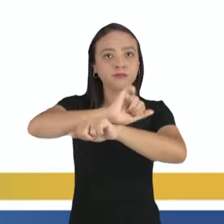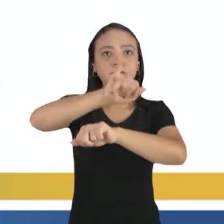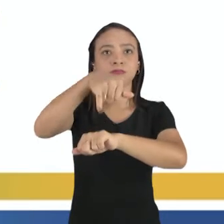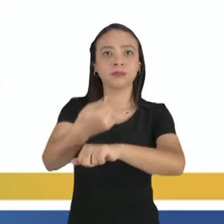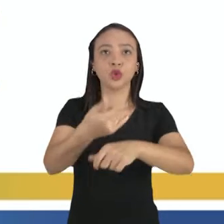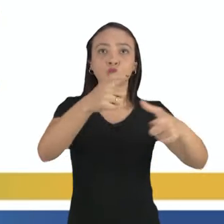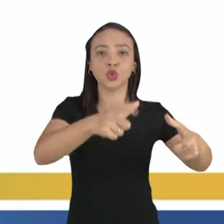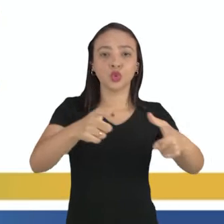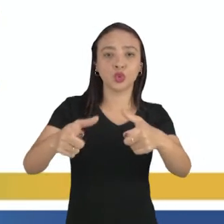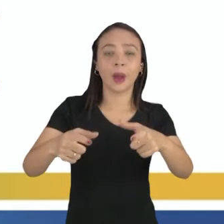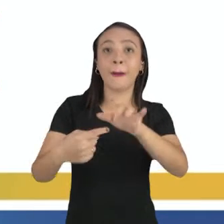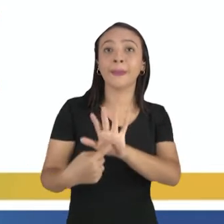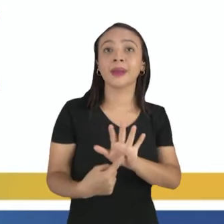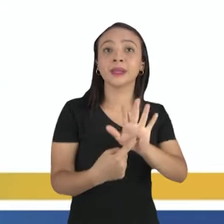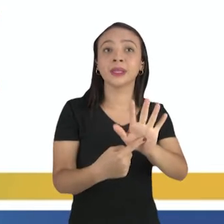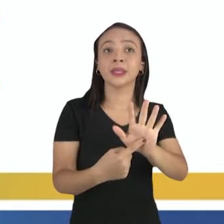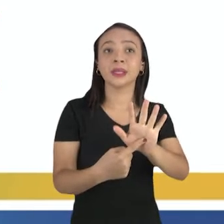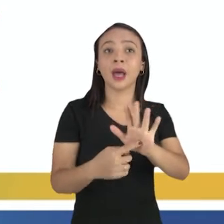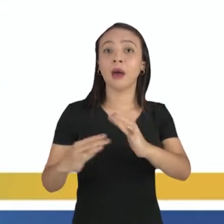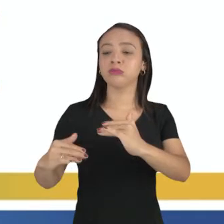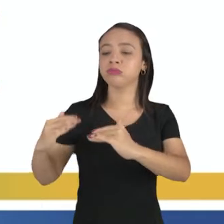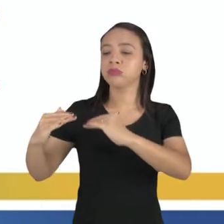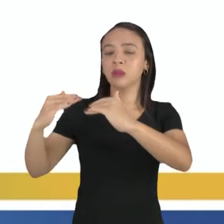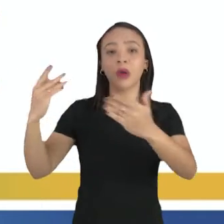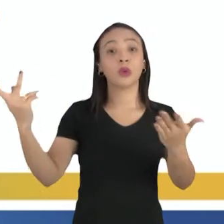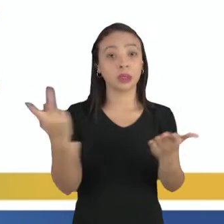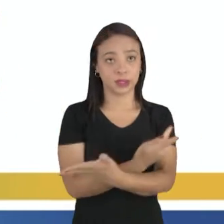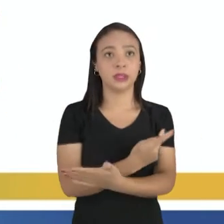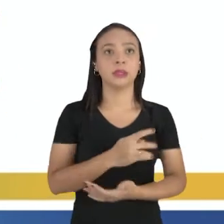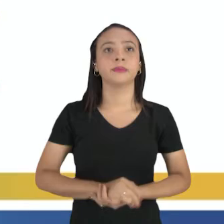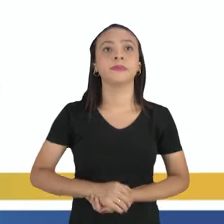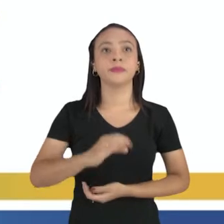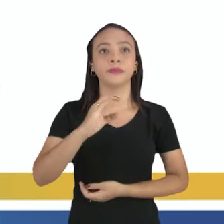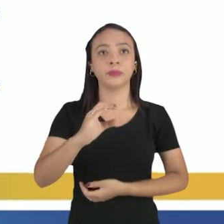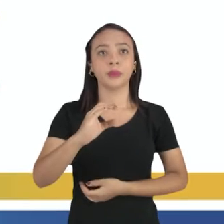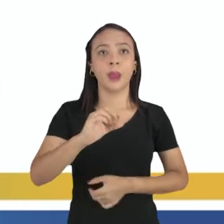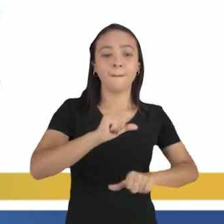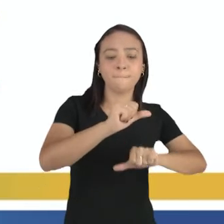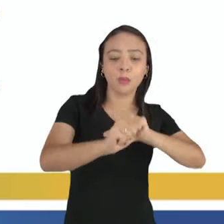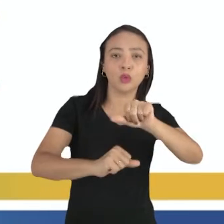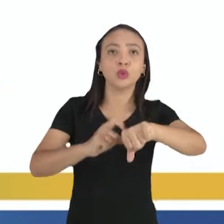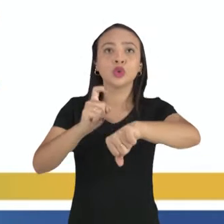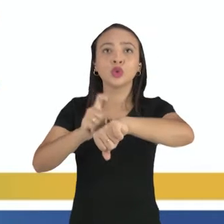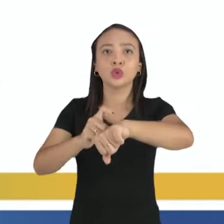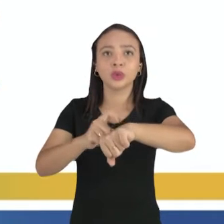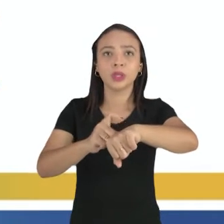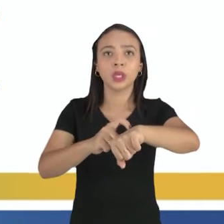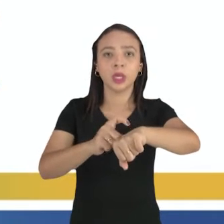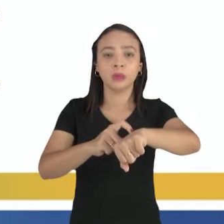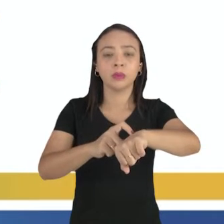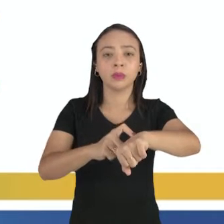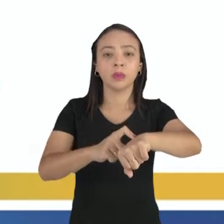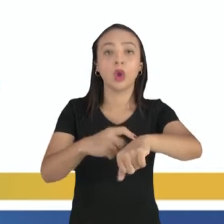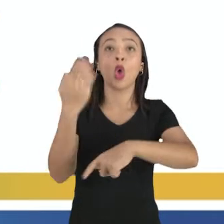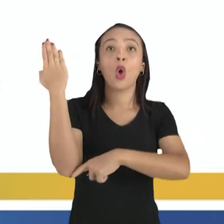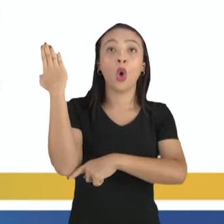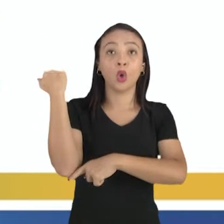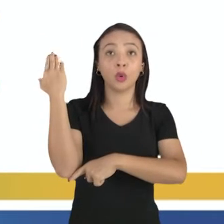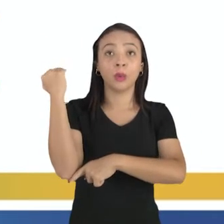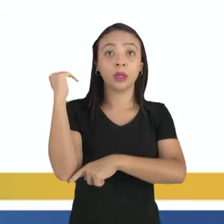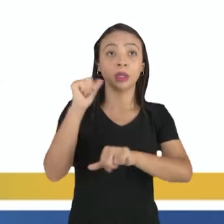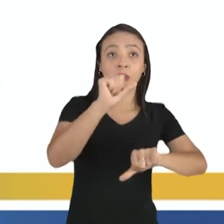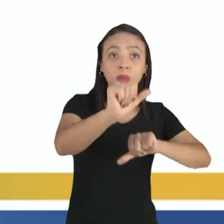de lugar para indicar a progressão dos fatos. C. Alternância de tempos do pretérito